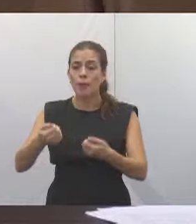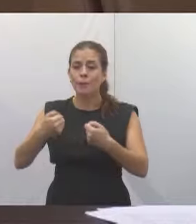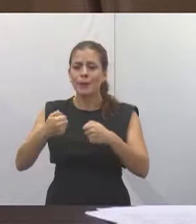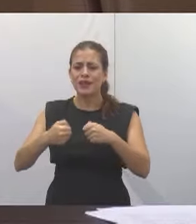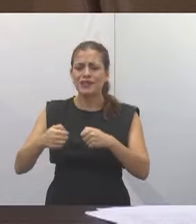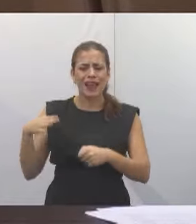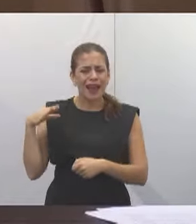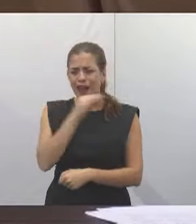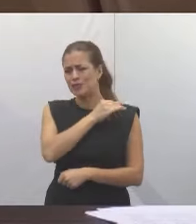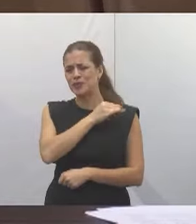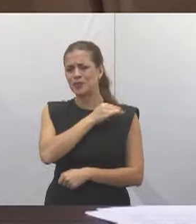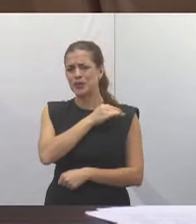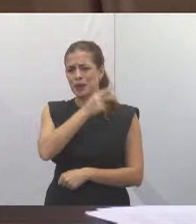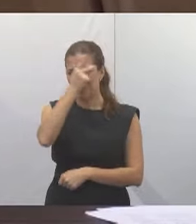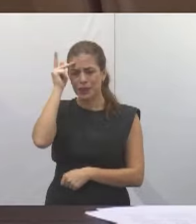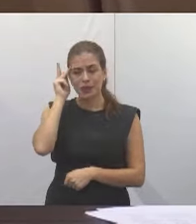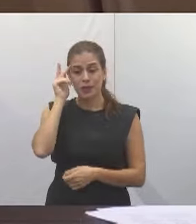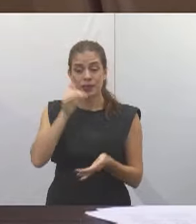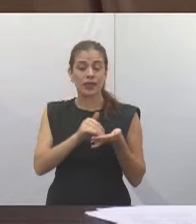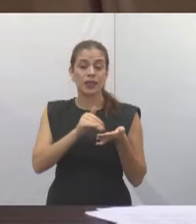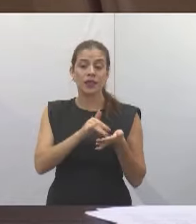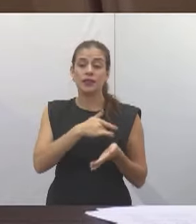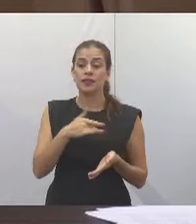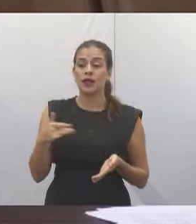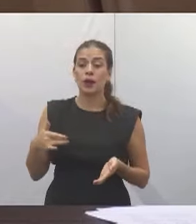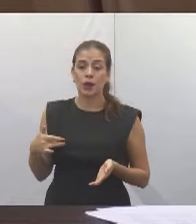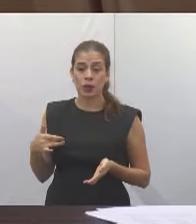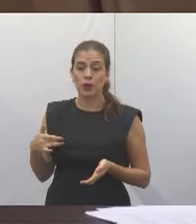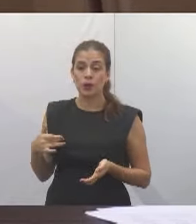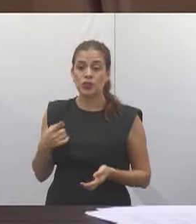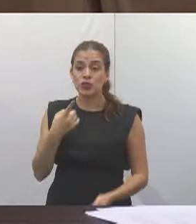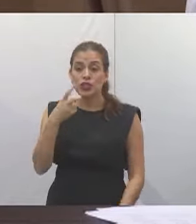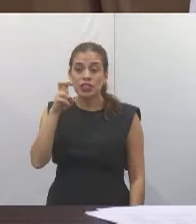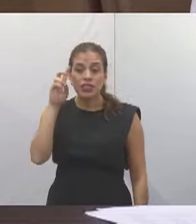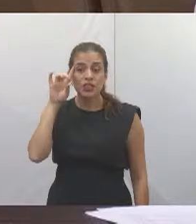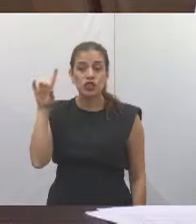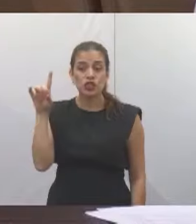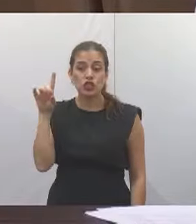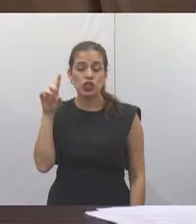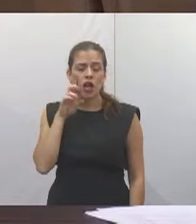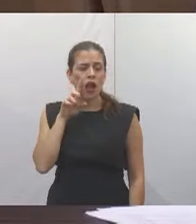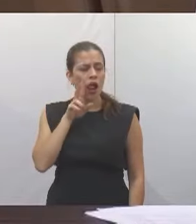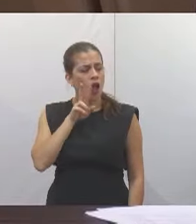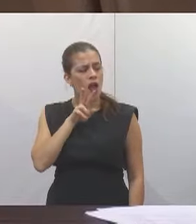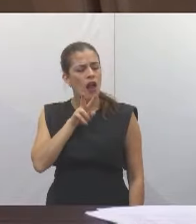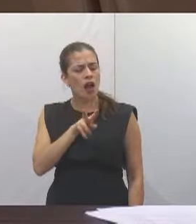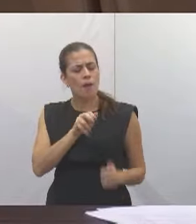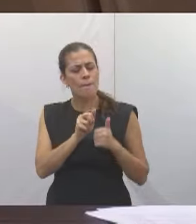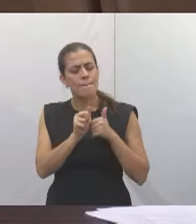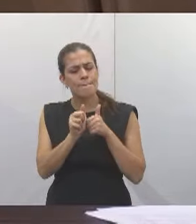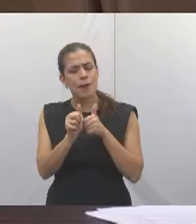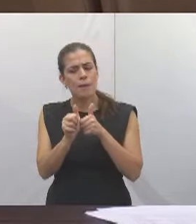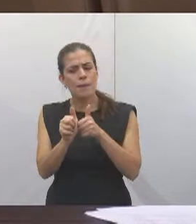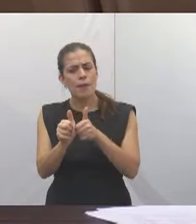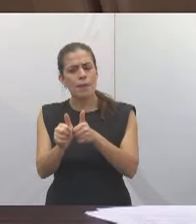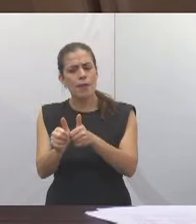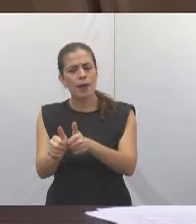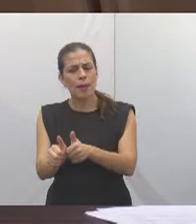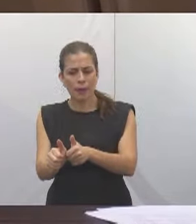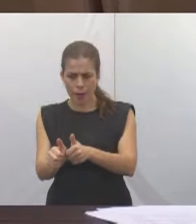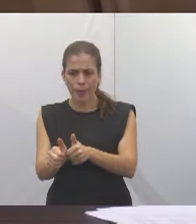ontem. Alguém da Secretaria de Saúde, no mínimo 15 dias, 30 dias, mas acompanhar de tete a